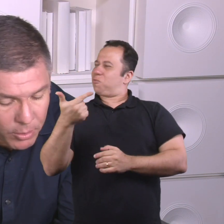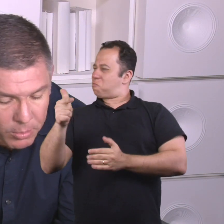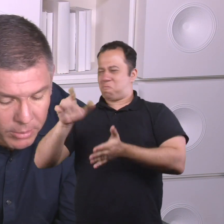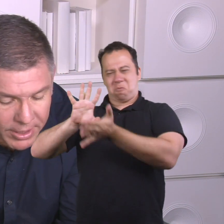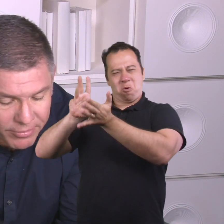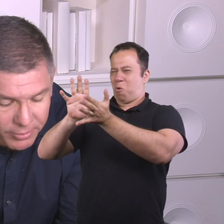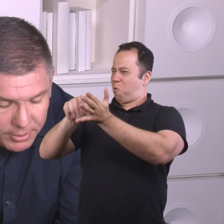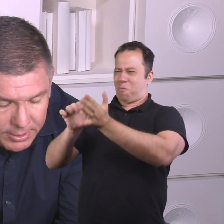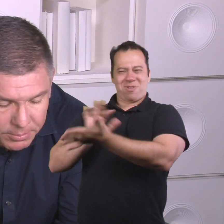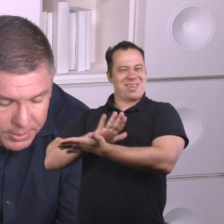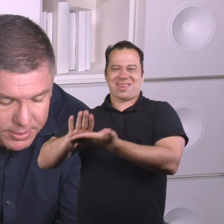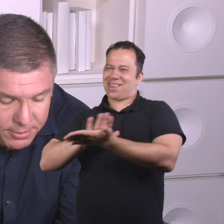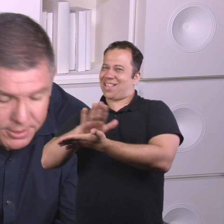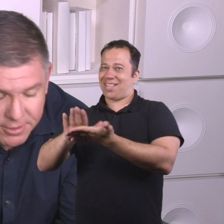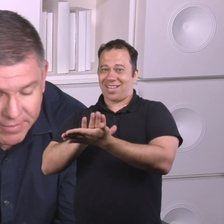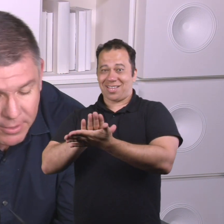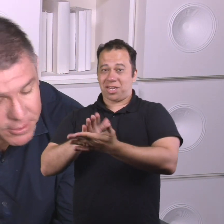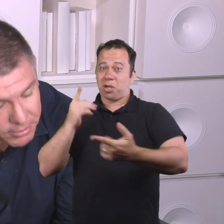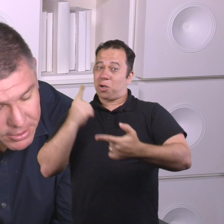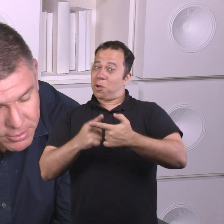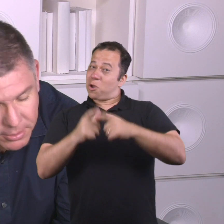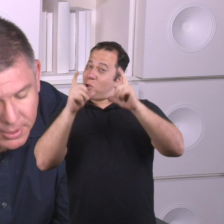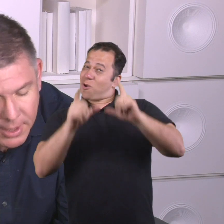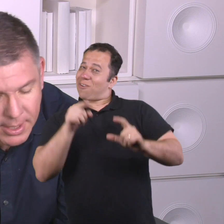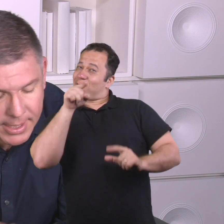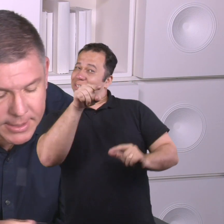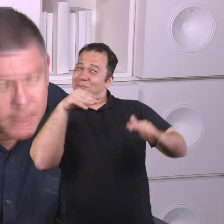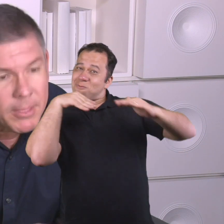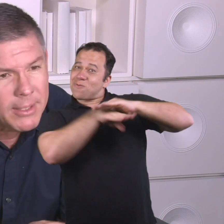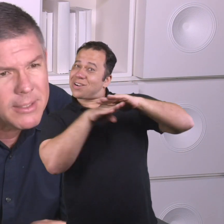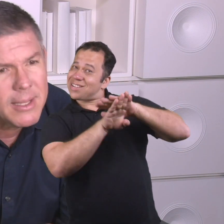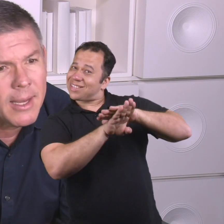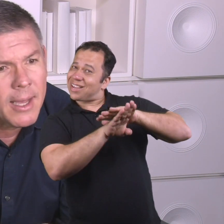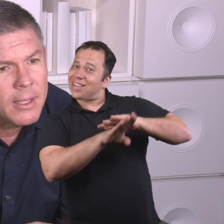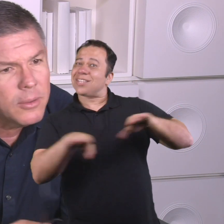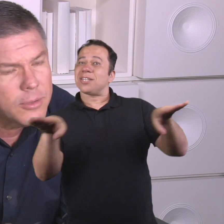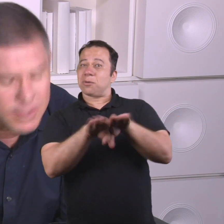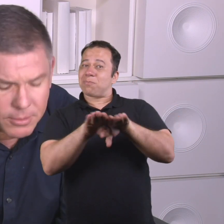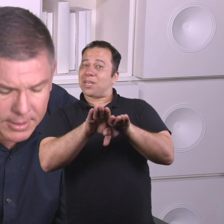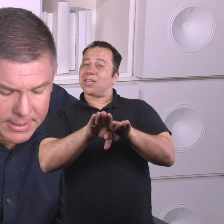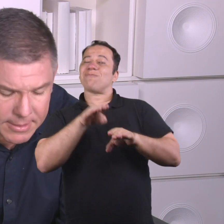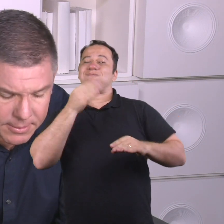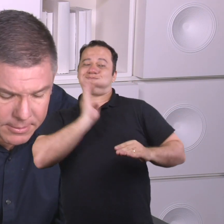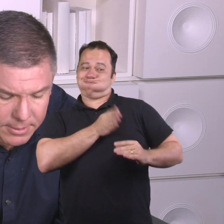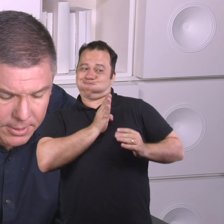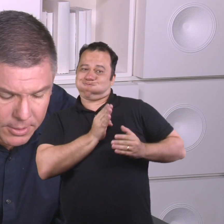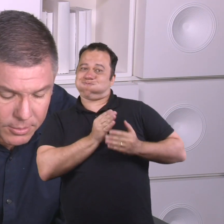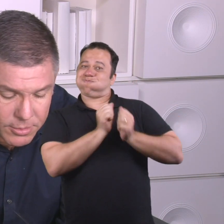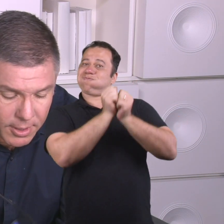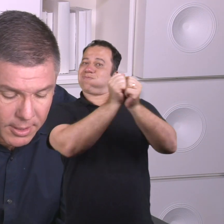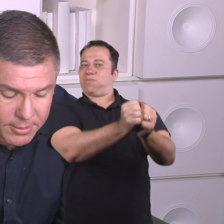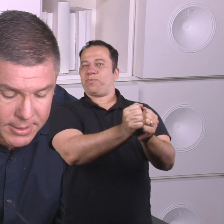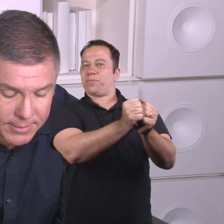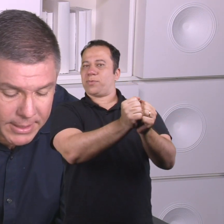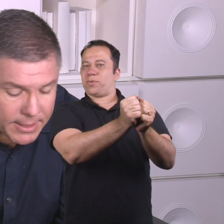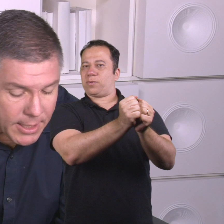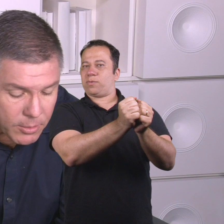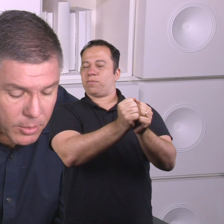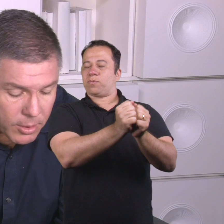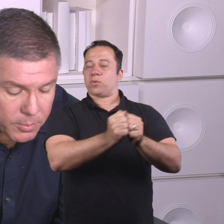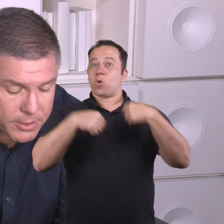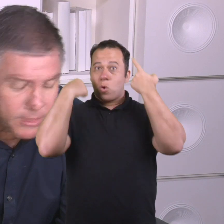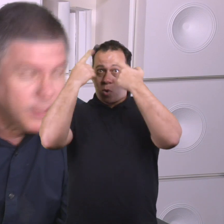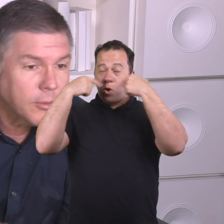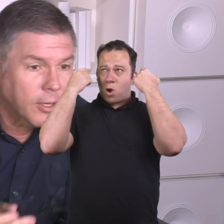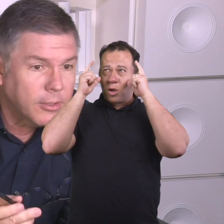não arrombam nem furtam, pois onde estiver o seu tesouro, aí também estará o seu coração. Os olhos são a candeia